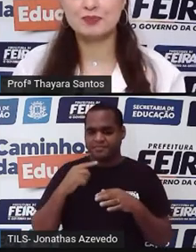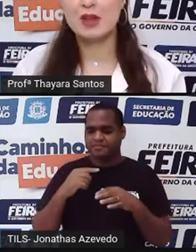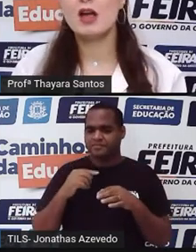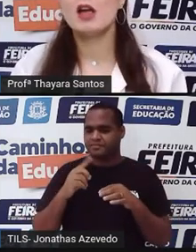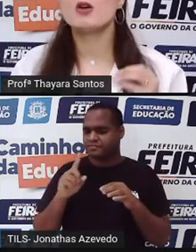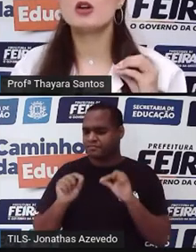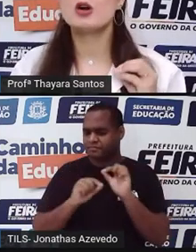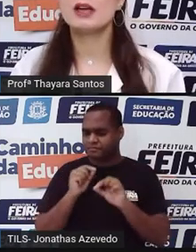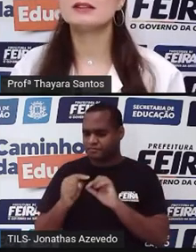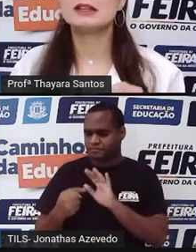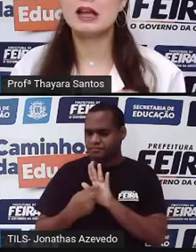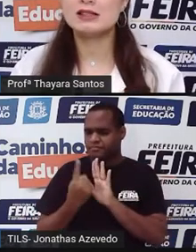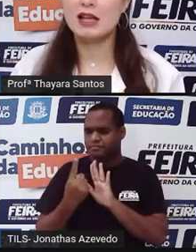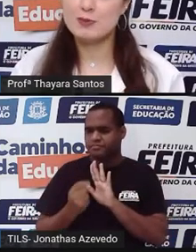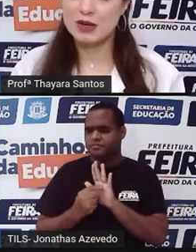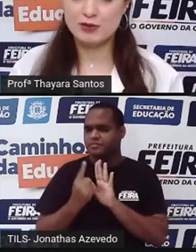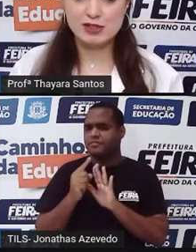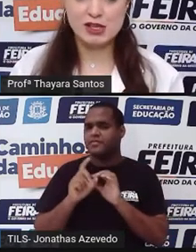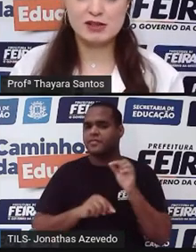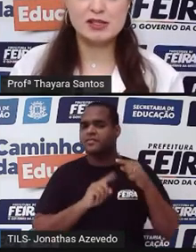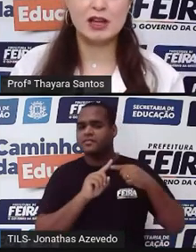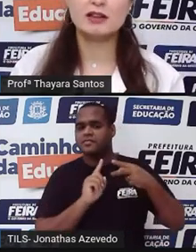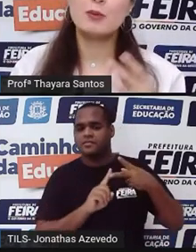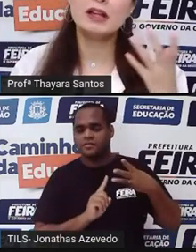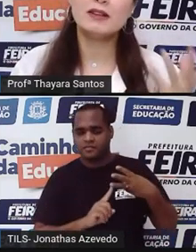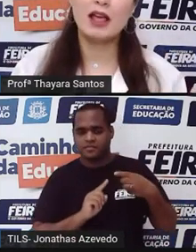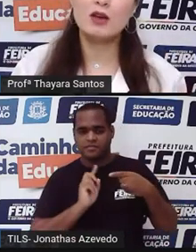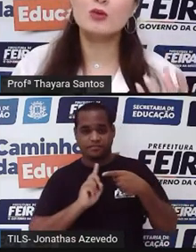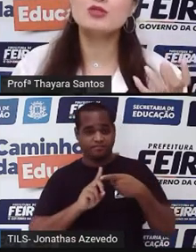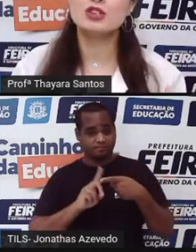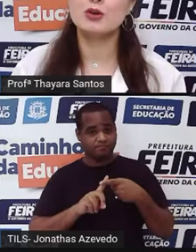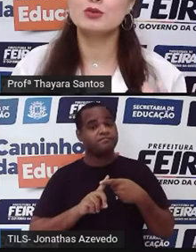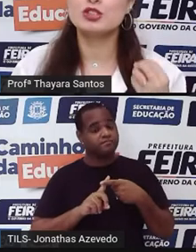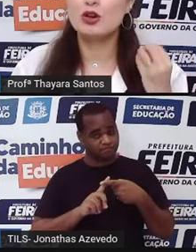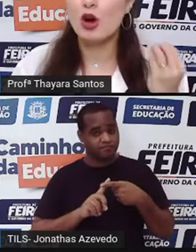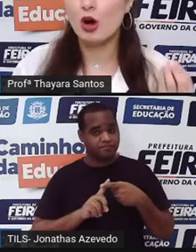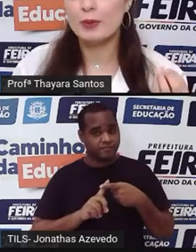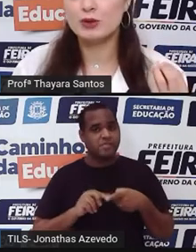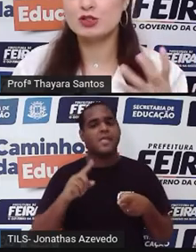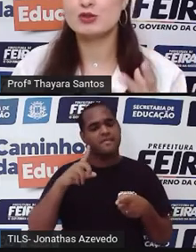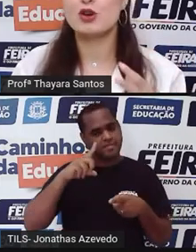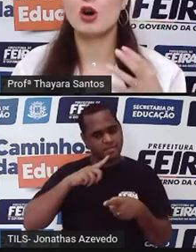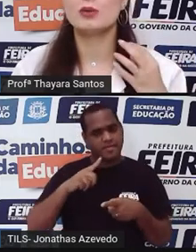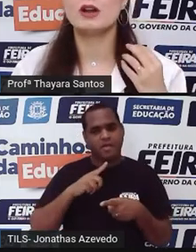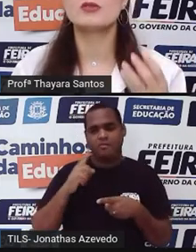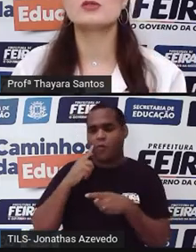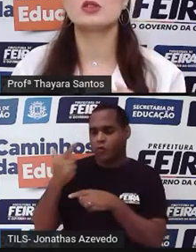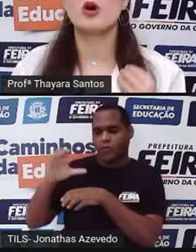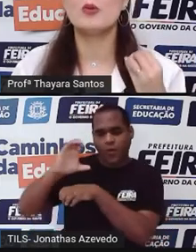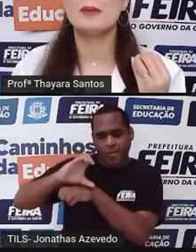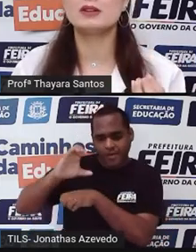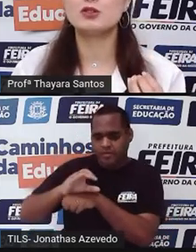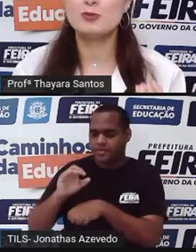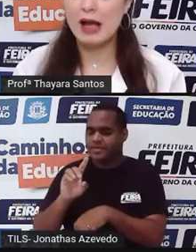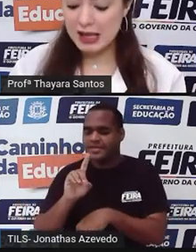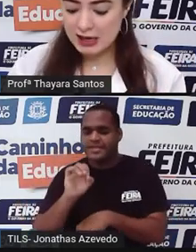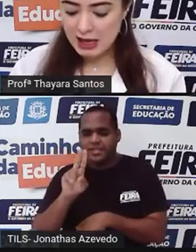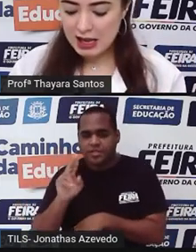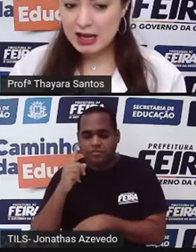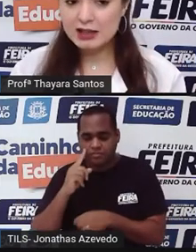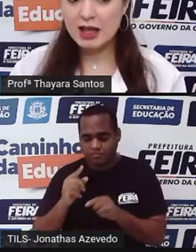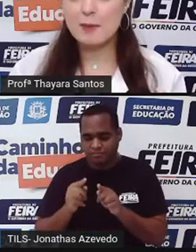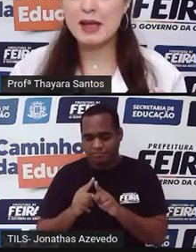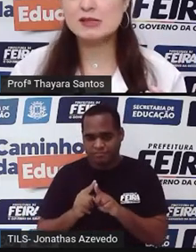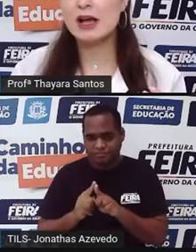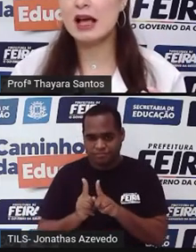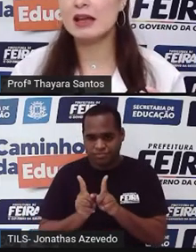barreira eu coloquei três aí para vocês né E também tem o DIU de cobre o DIU de cobre ele funciona como um método de barreira